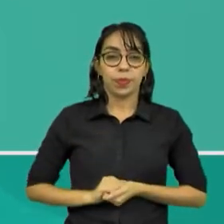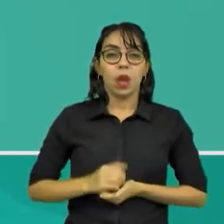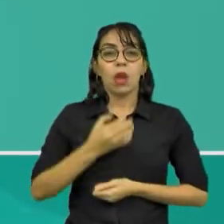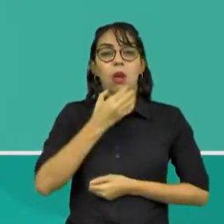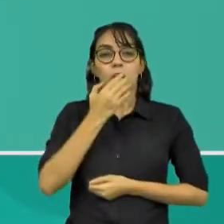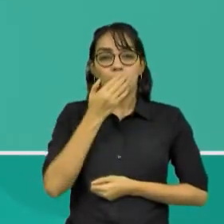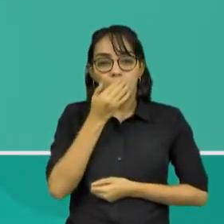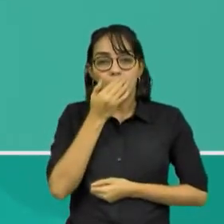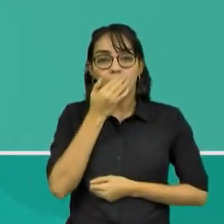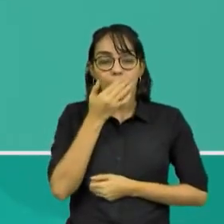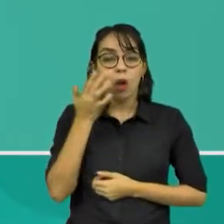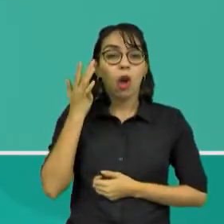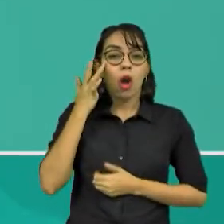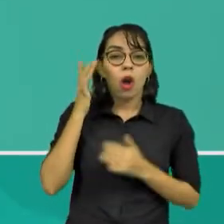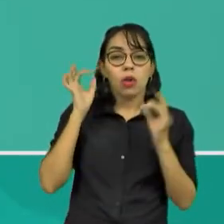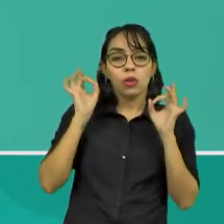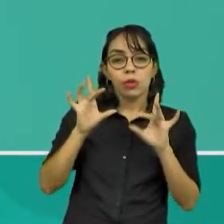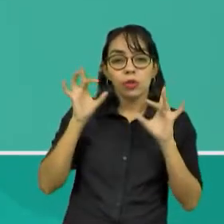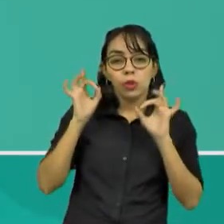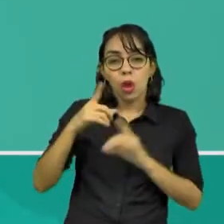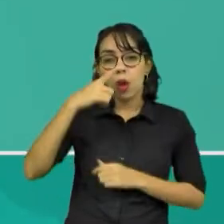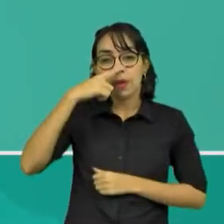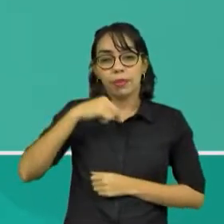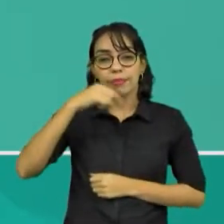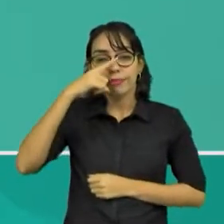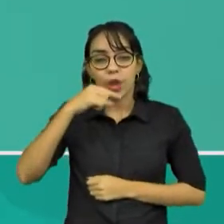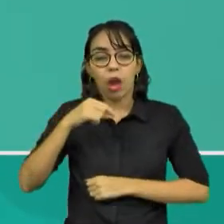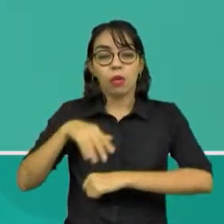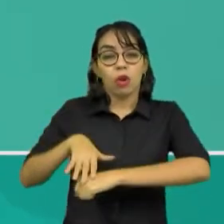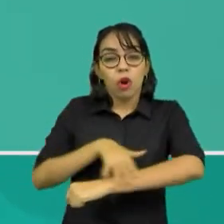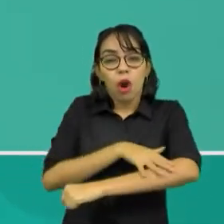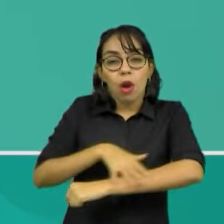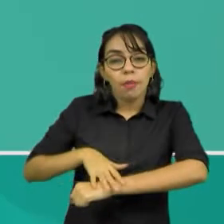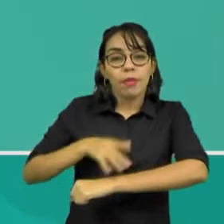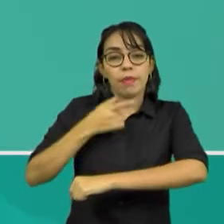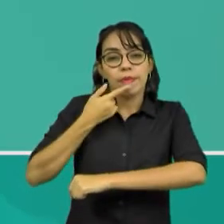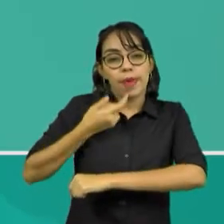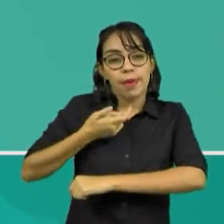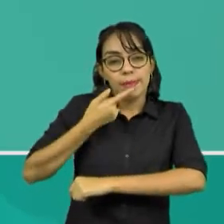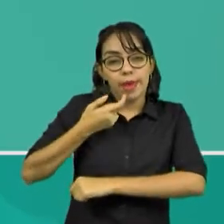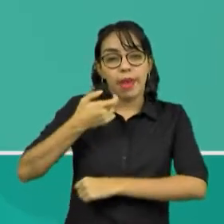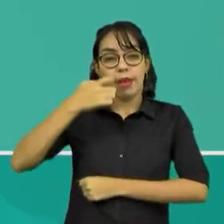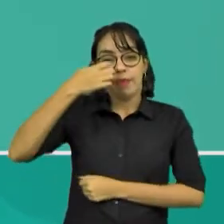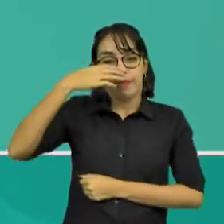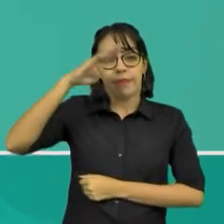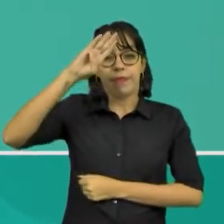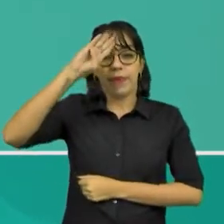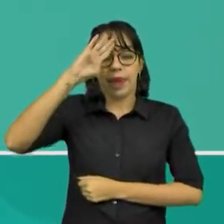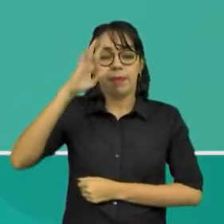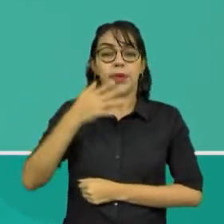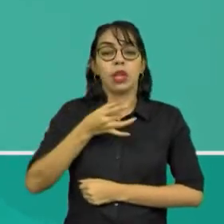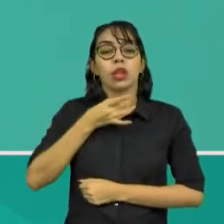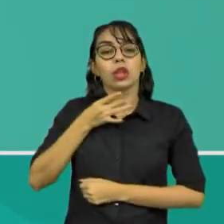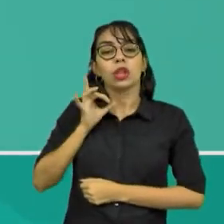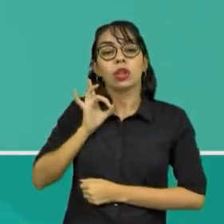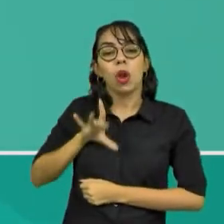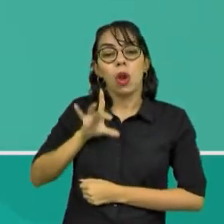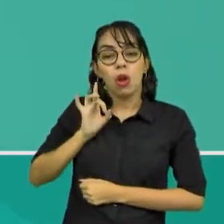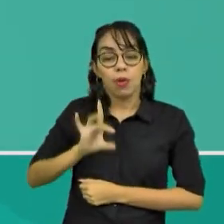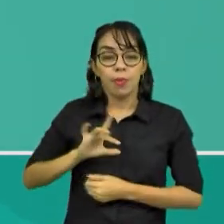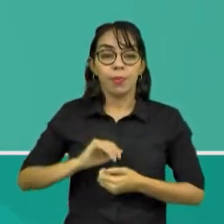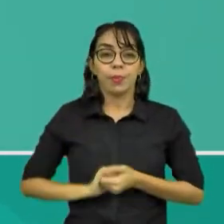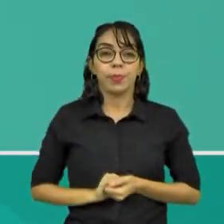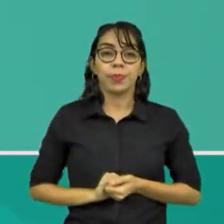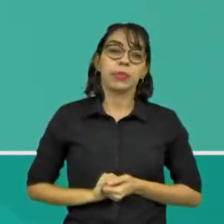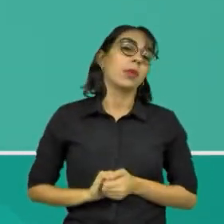irritação nos olhos, coriza, manchas vermelhas no corpo, febre, dor de garganta, mas o quadro